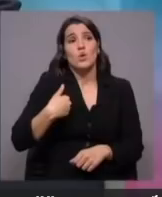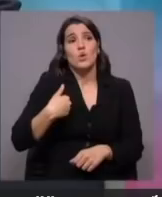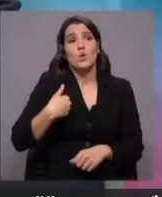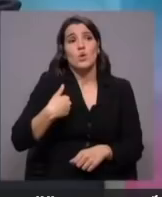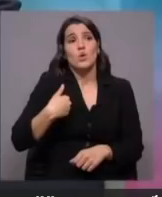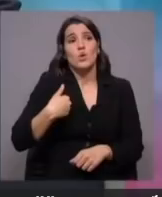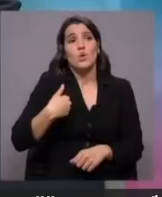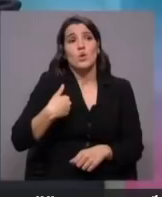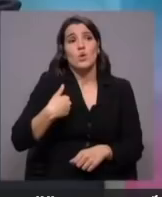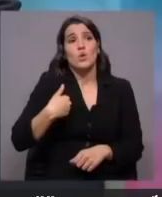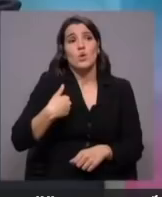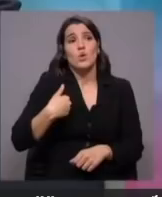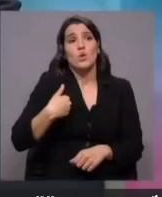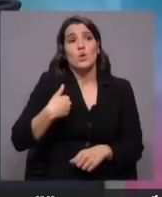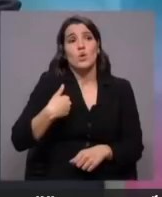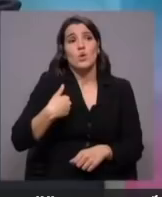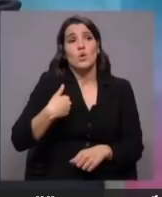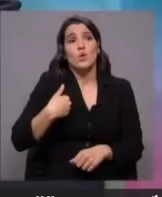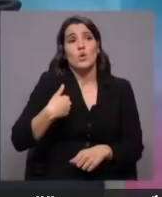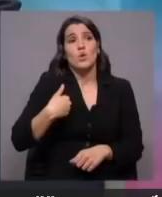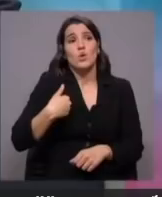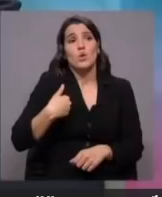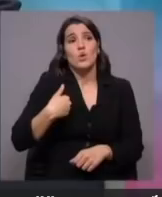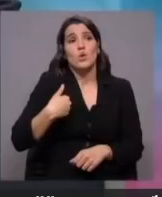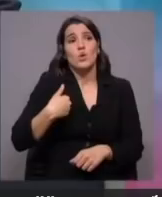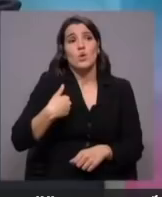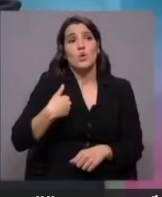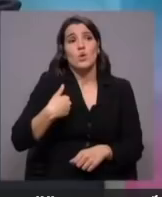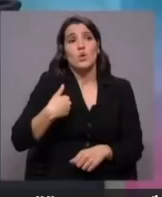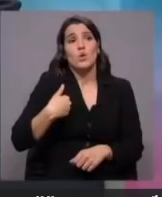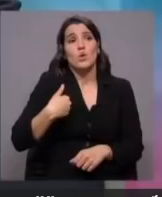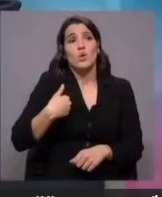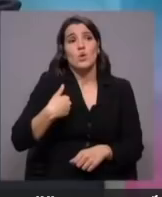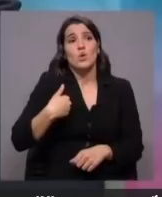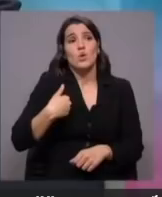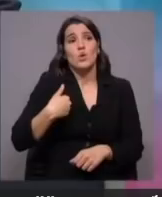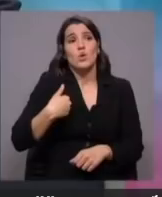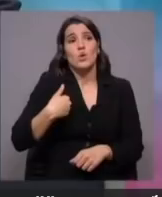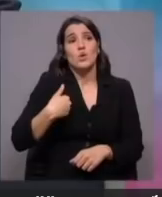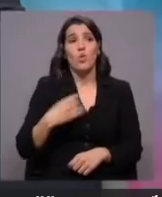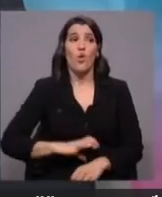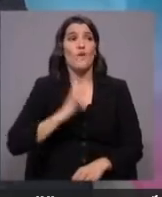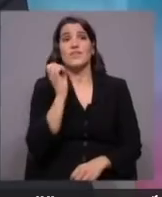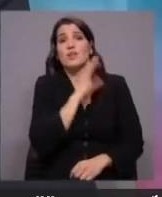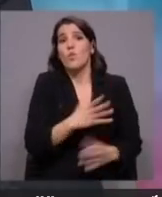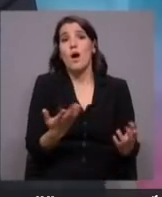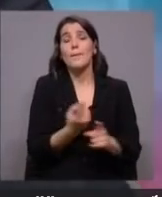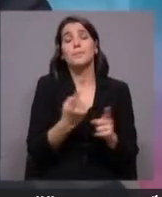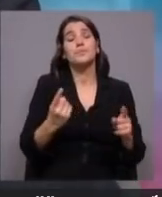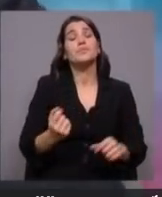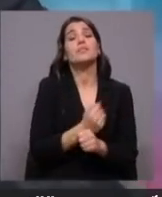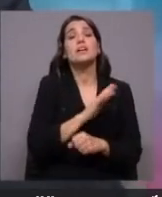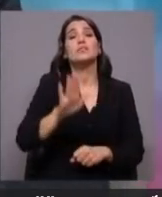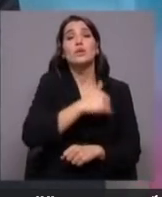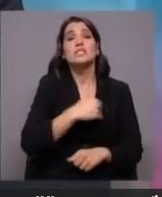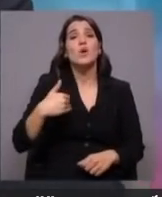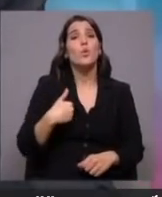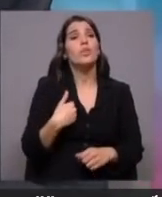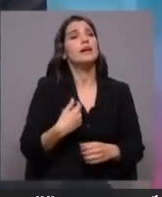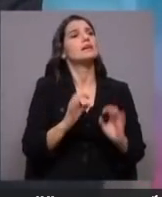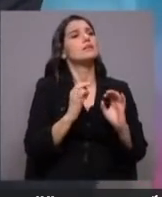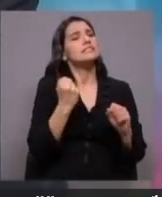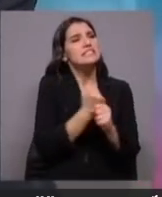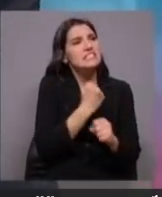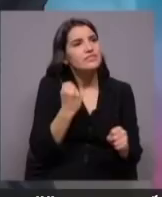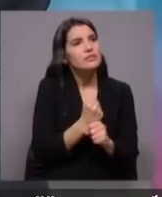algumas merdas não. Funciona numas e noutras não. Pronto. Pá, sei lá, mano. É um bocado complicado isso. O Serviço Nacional de Saúde não presta ao serviço e não dá o